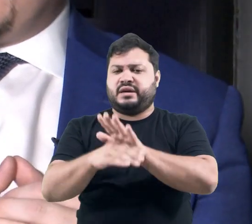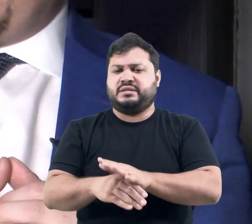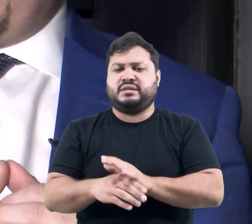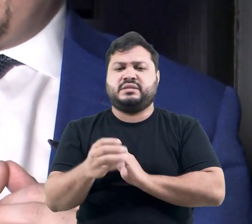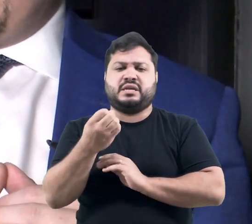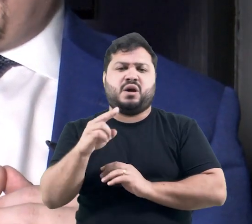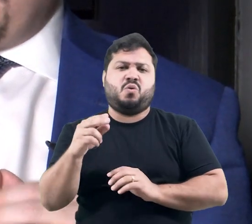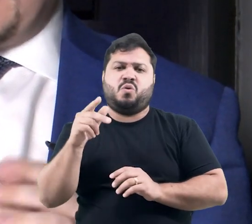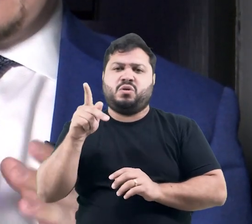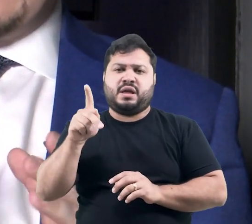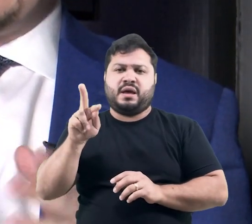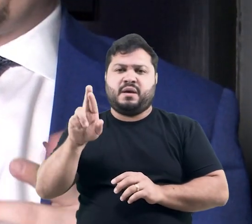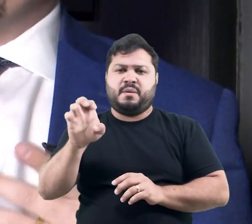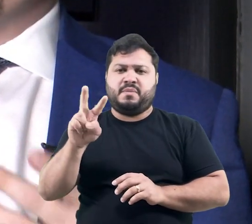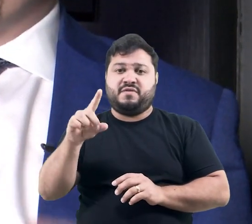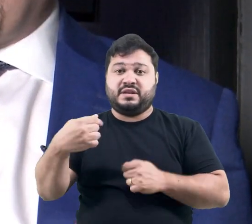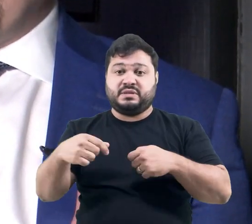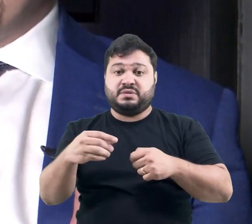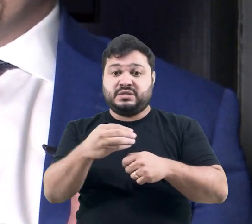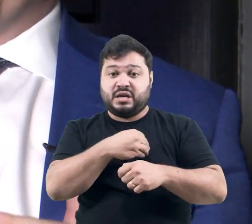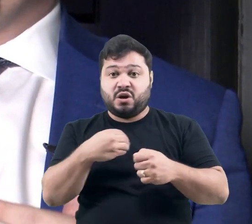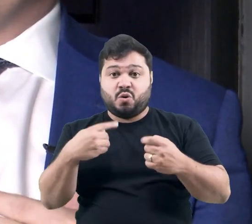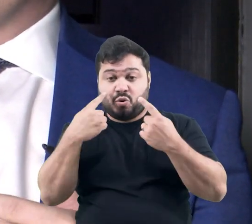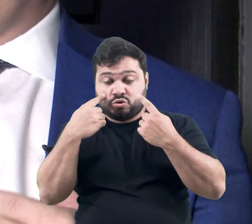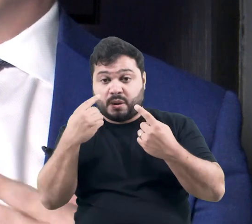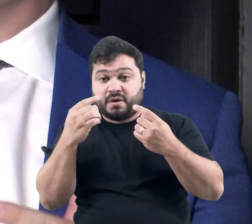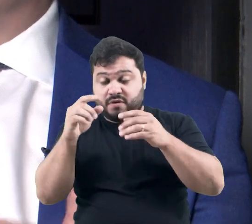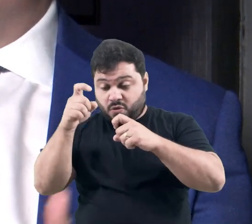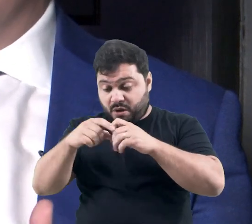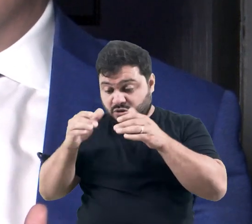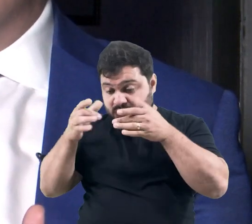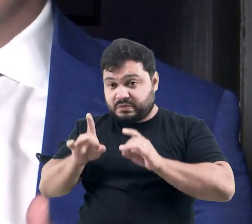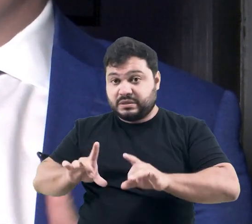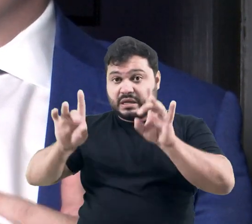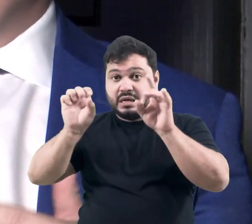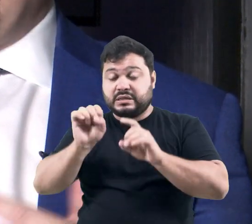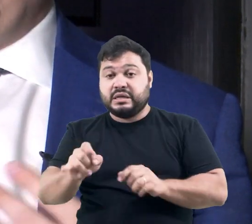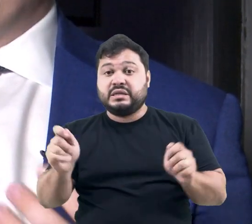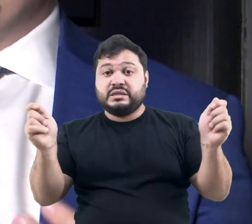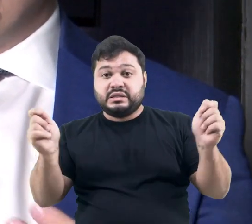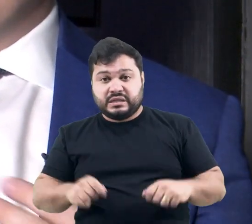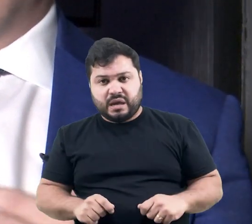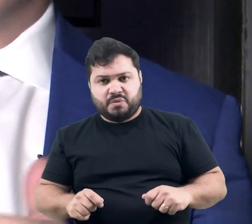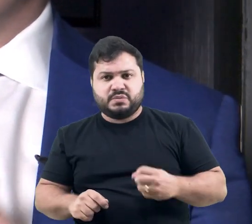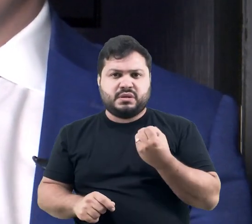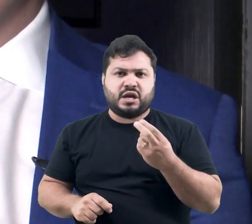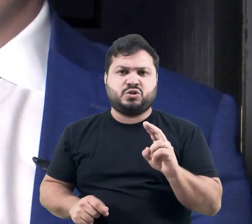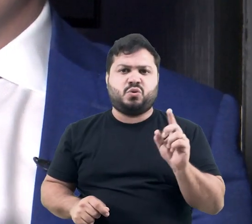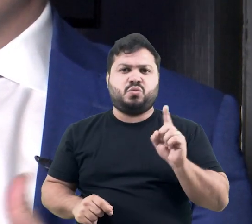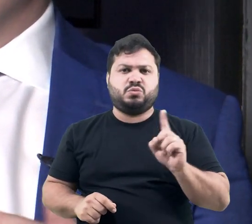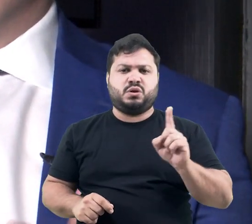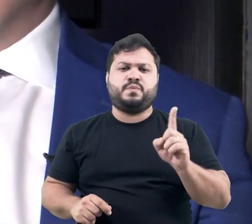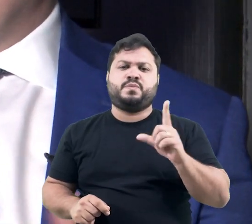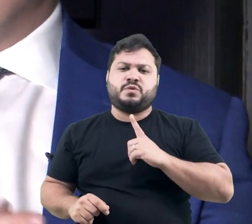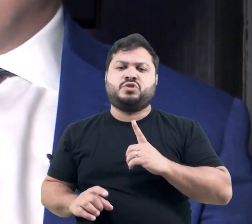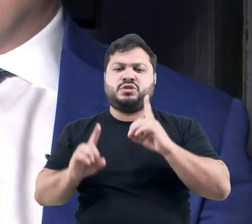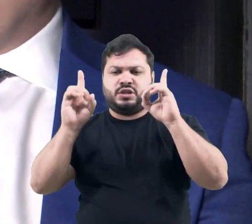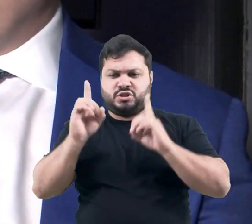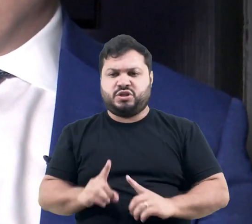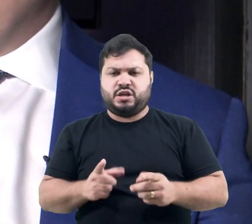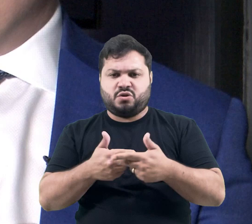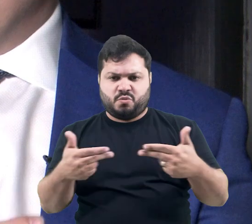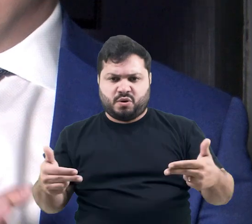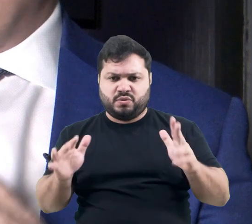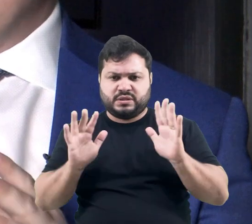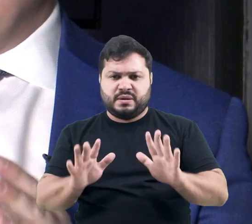assistencial ou seja previdenciário. Ela tem que se consultar para verificar com um especialista se há possibilidade ou não de ter direito a